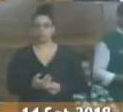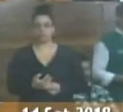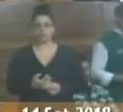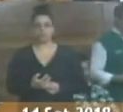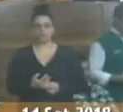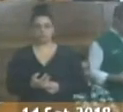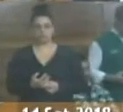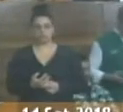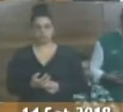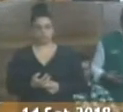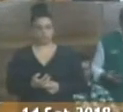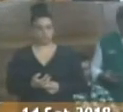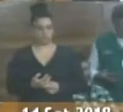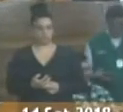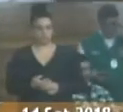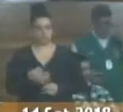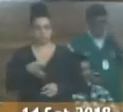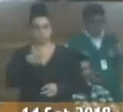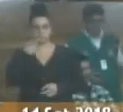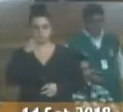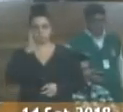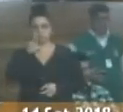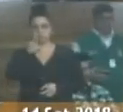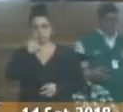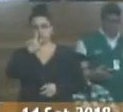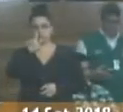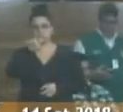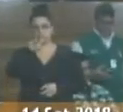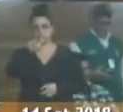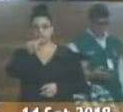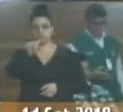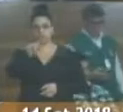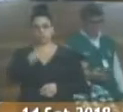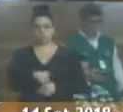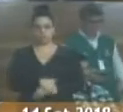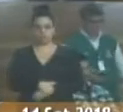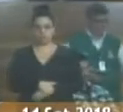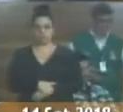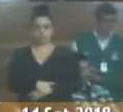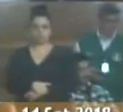Passar a palavra para a Regina. Cadê a dona Regina?